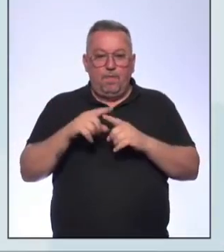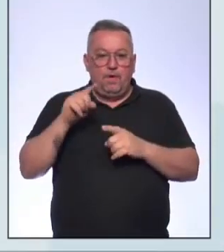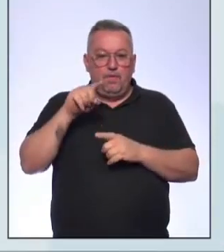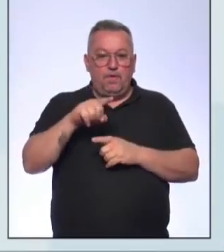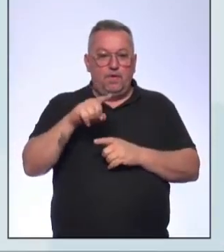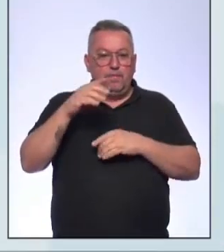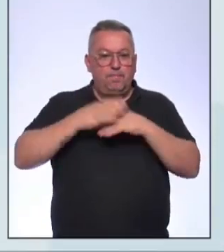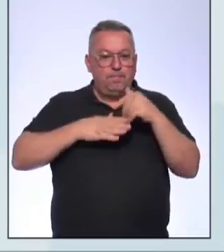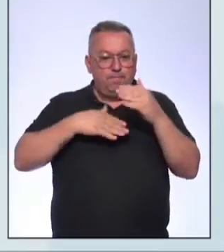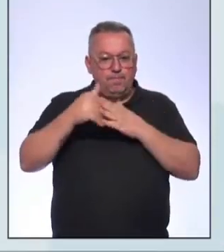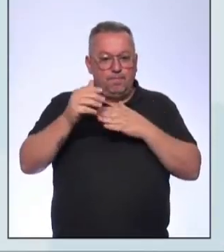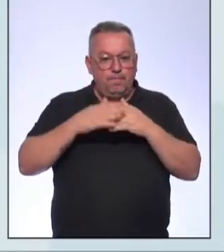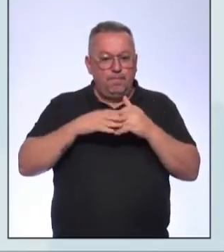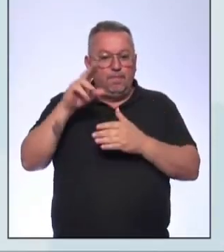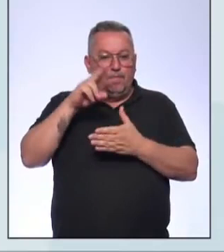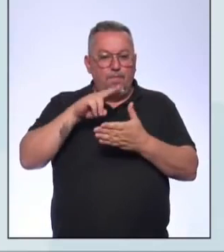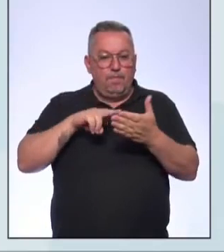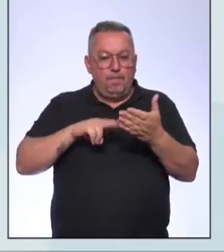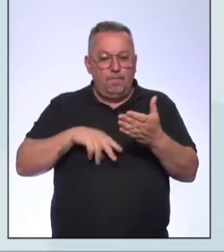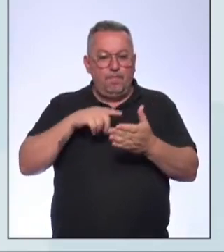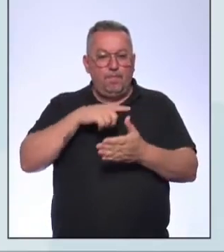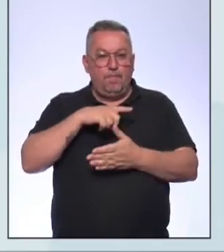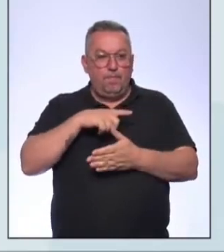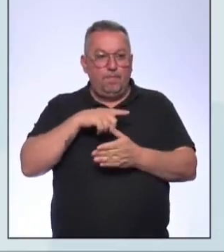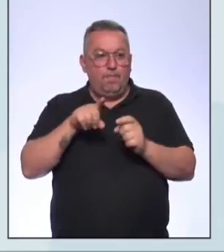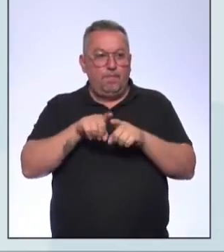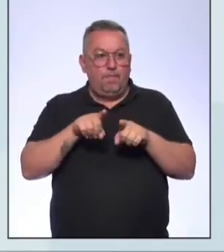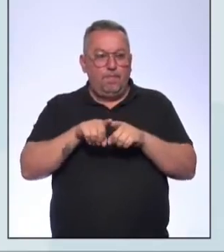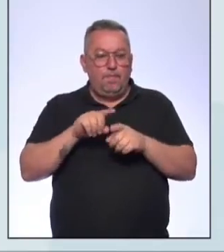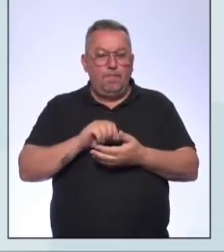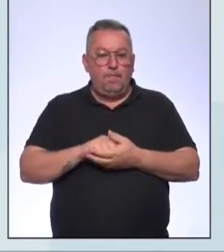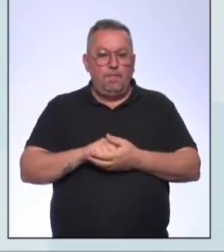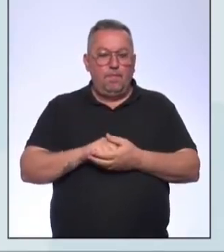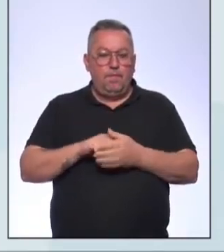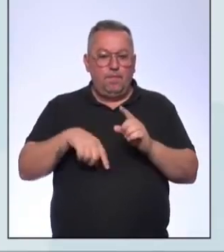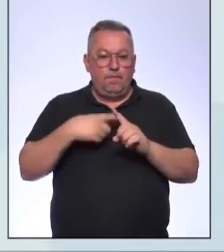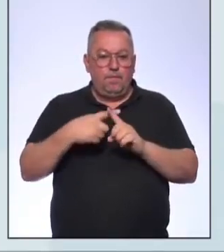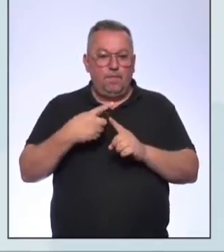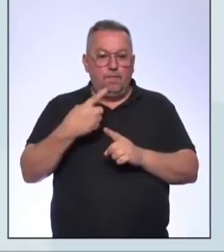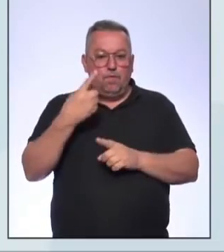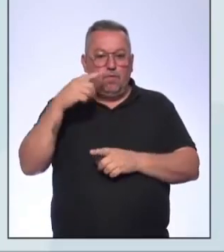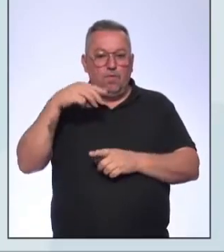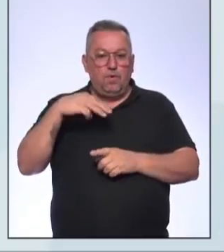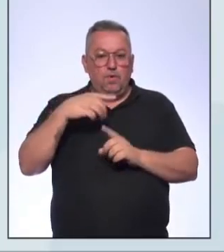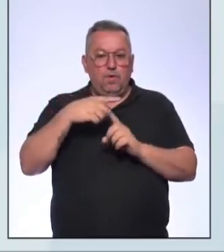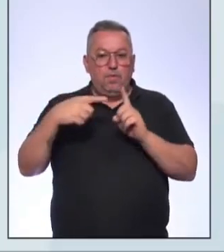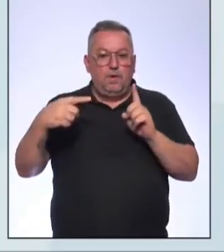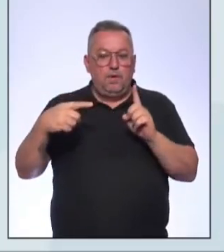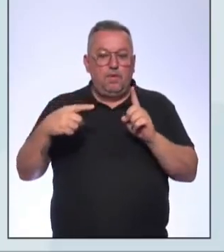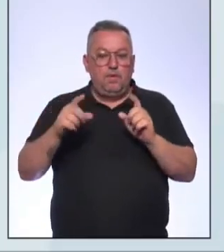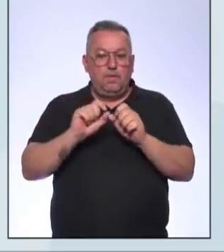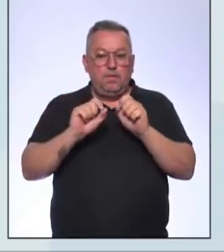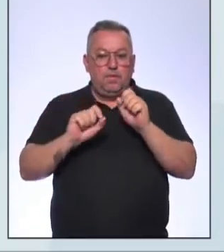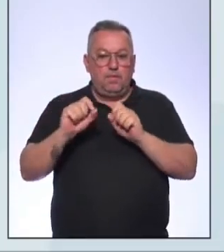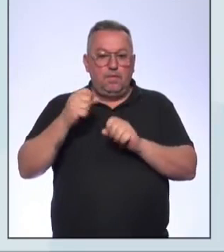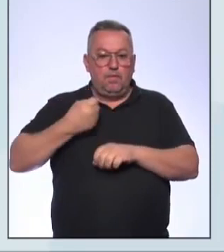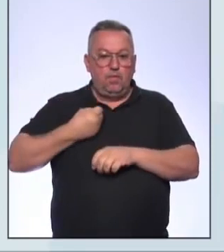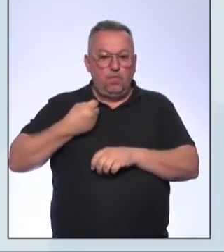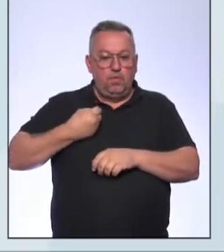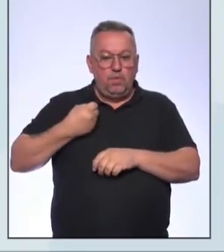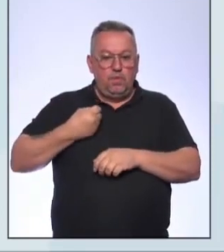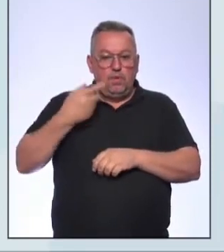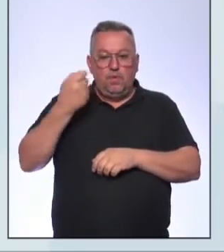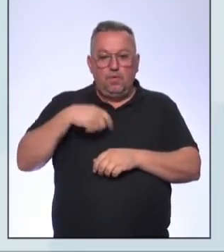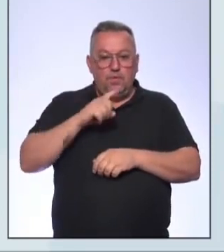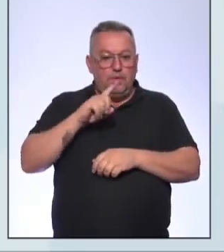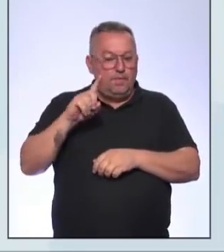vocês pratiquem a leitura. E aí vocês também têm mais 1 minuto e meio. Agora tem os números, então não